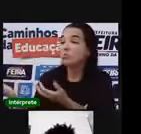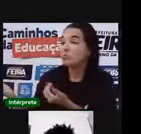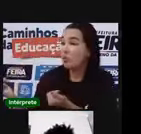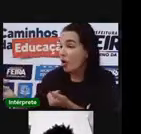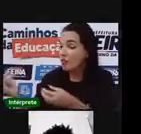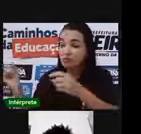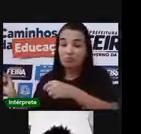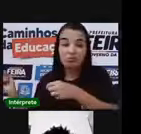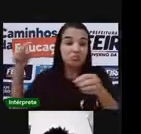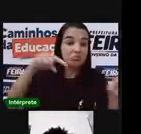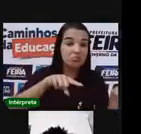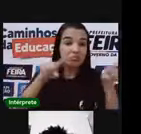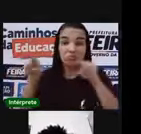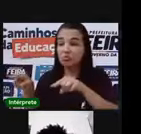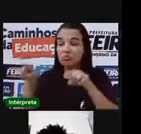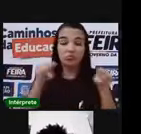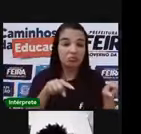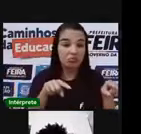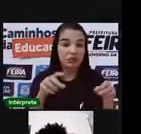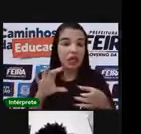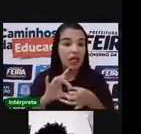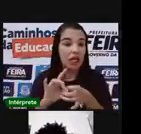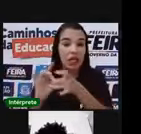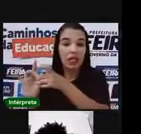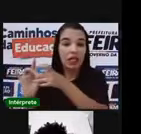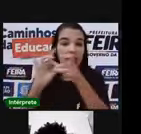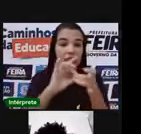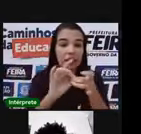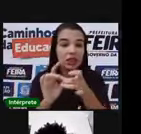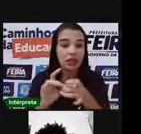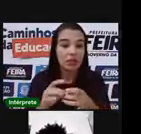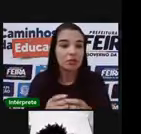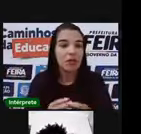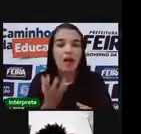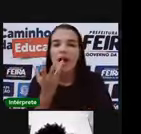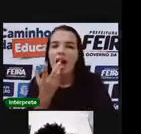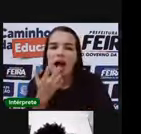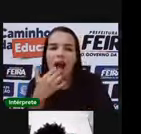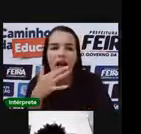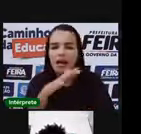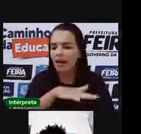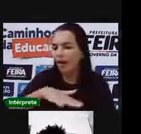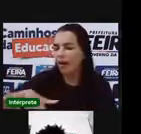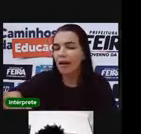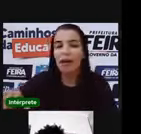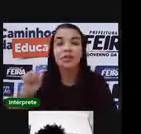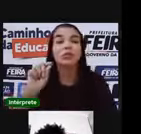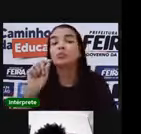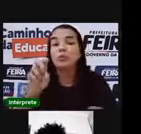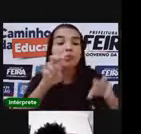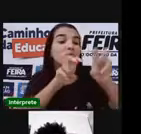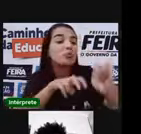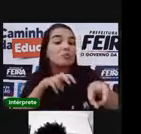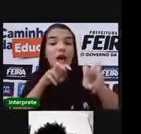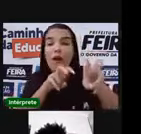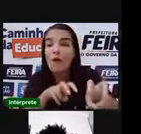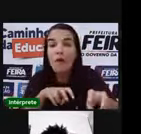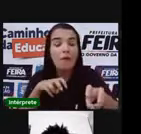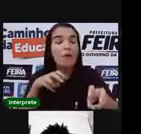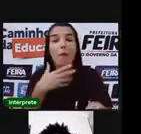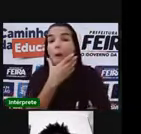adulta, não é? As crianças do campo, a mulher do campo, o homem, não é, que vive no